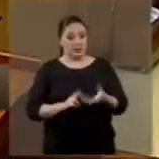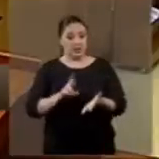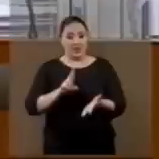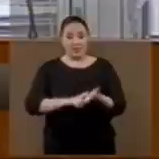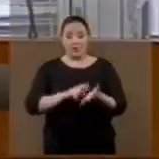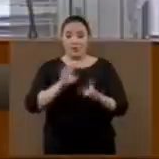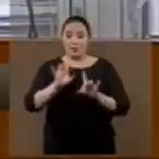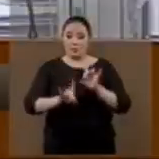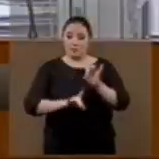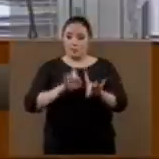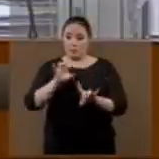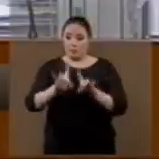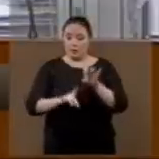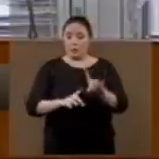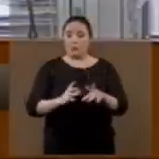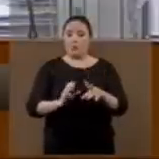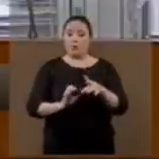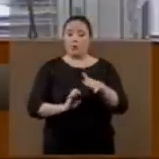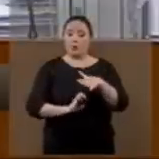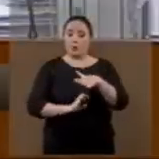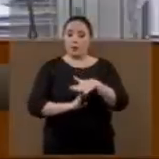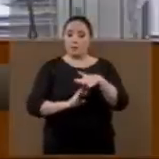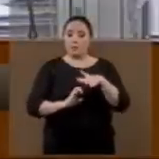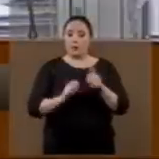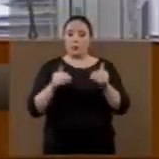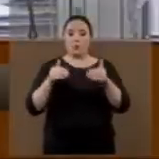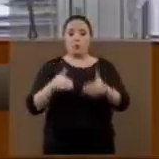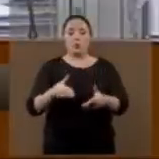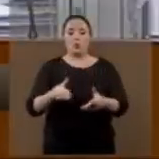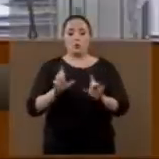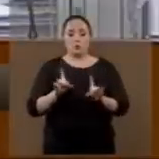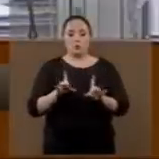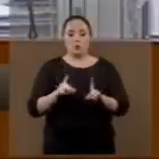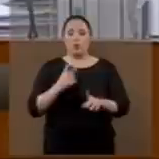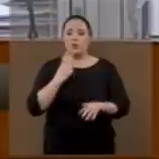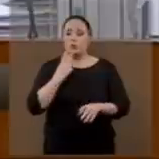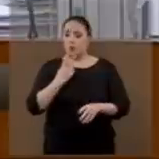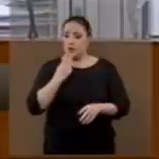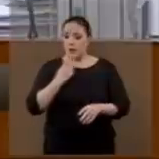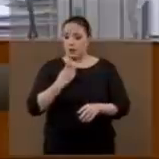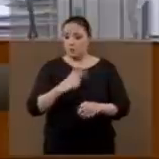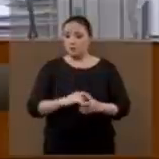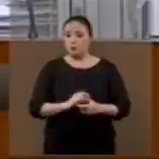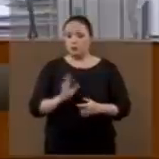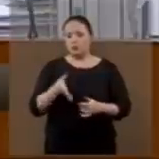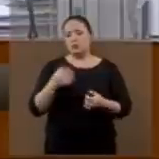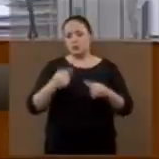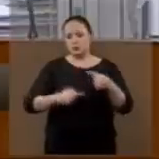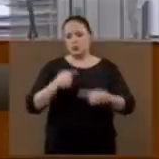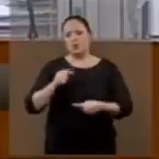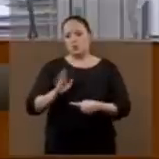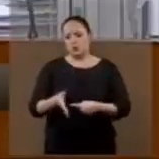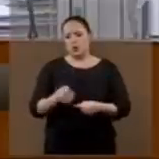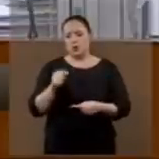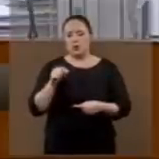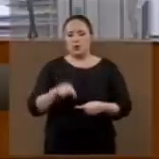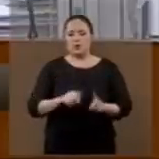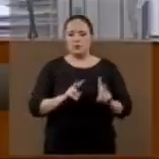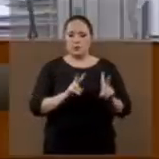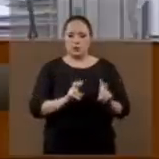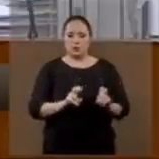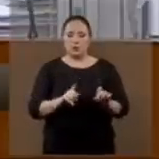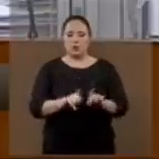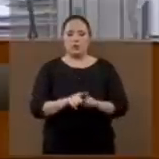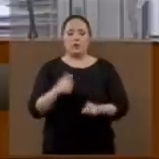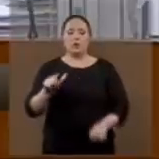especial para essas empresas tabagistas. Isso foi muito discutido, tanto neste caso